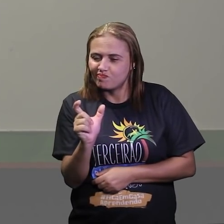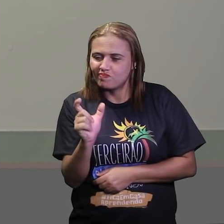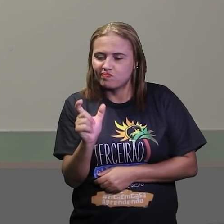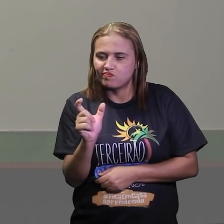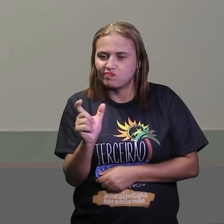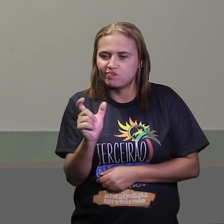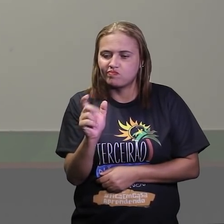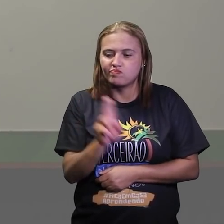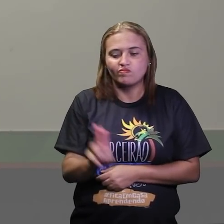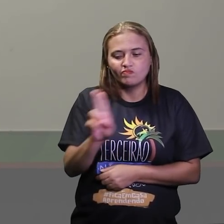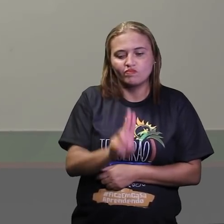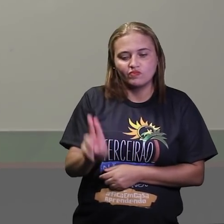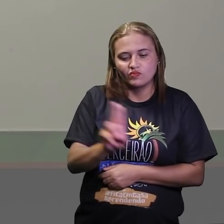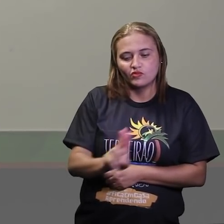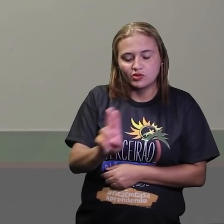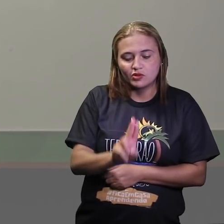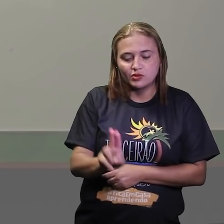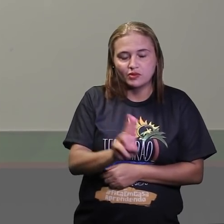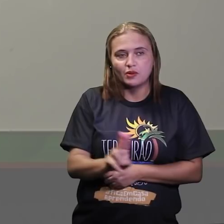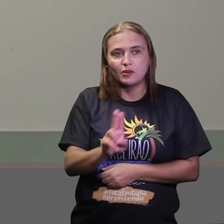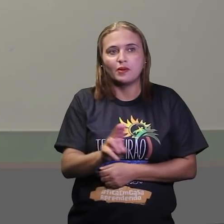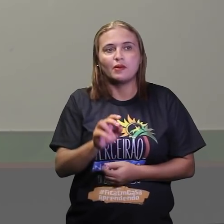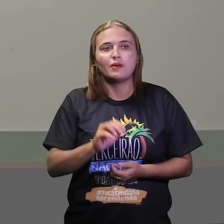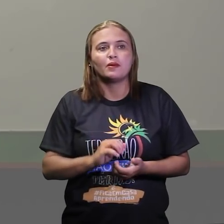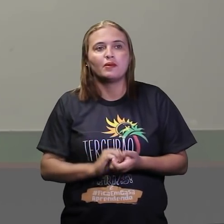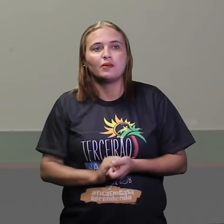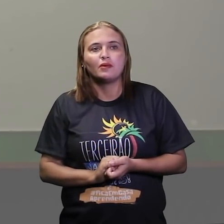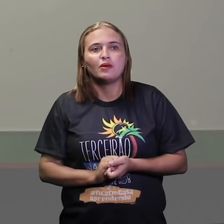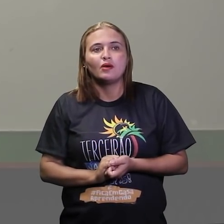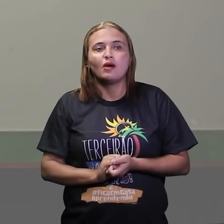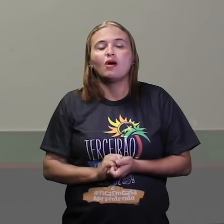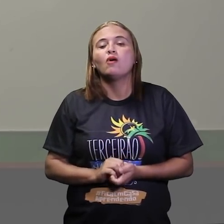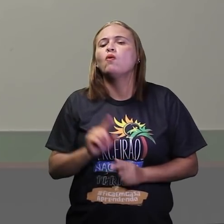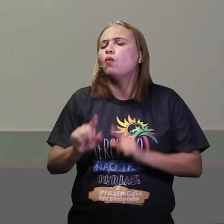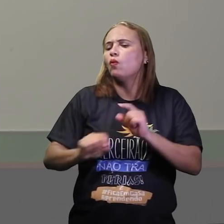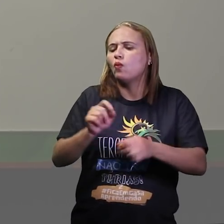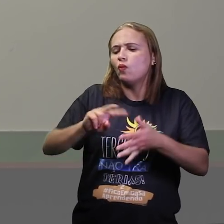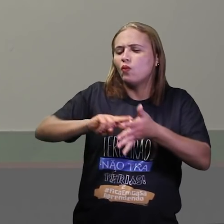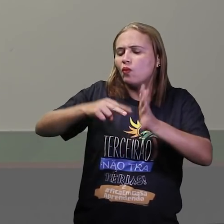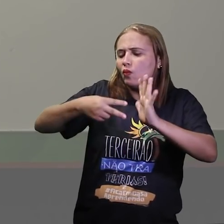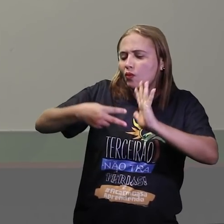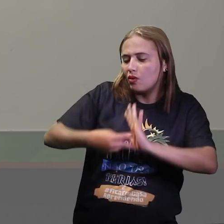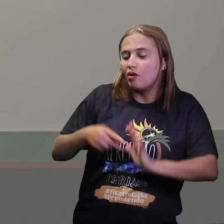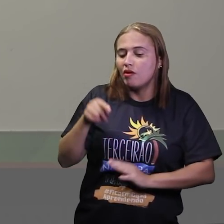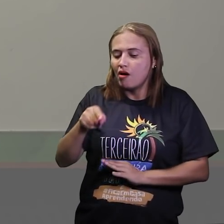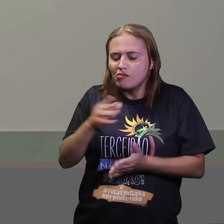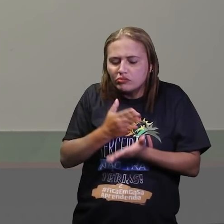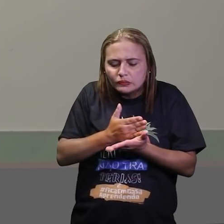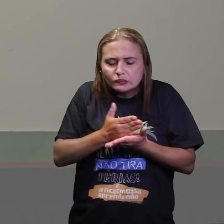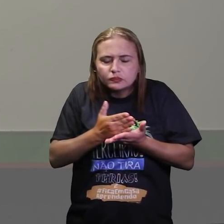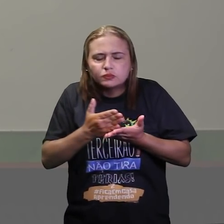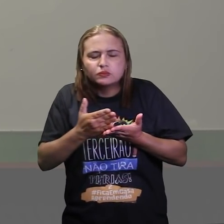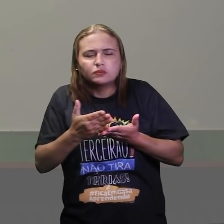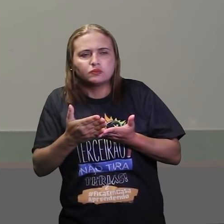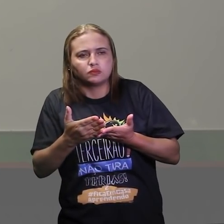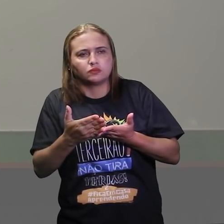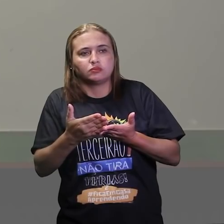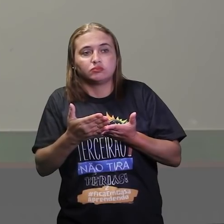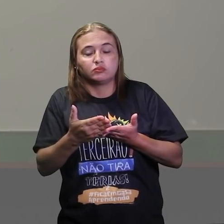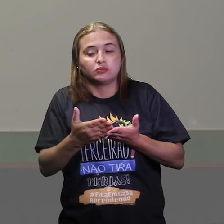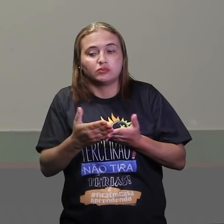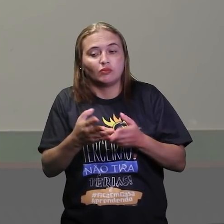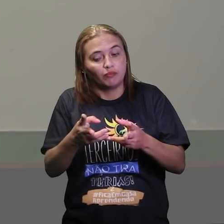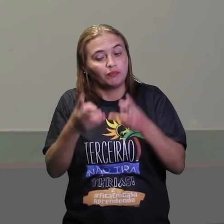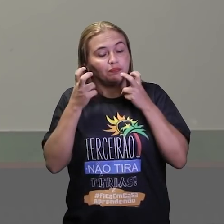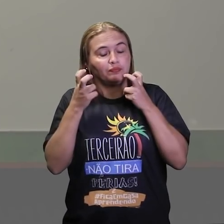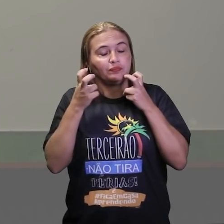vai ser trabalhado pelos contratualistas. O que é o estado de natureza? É um estágio inicial, presta atenção,